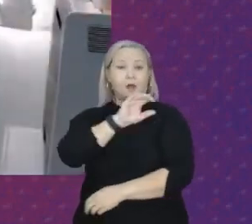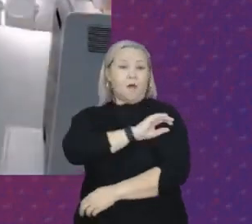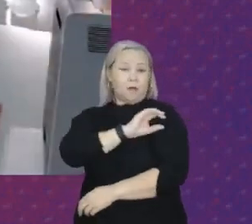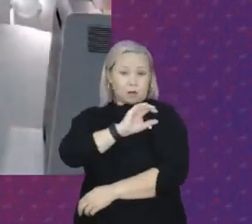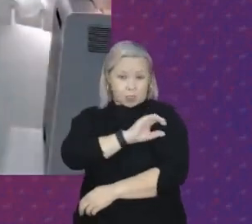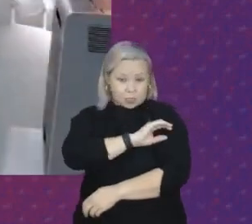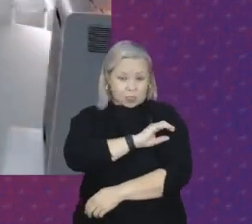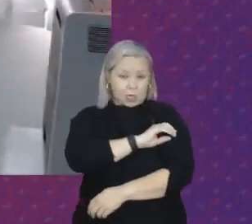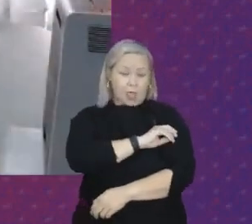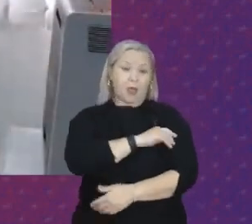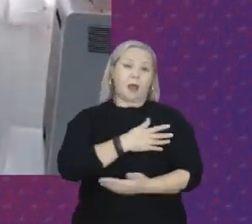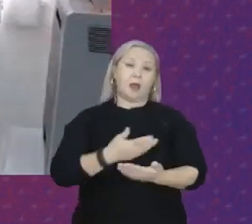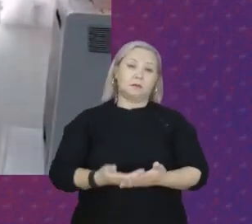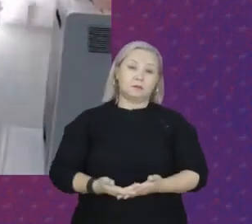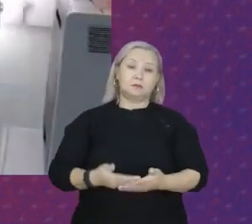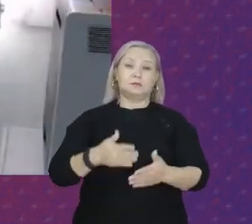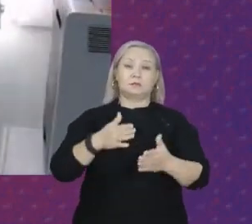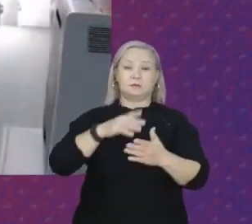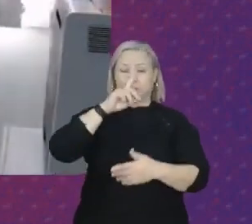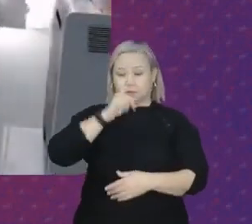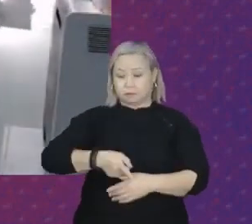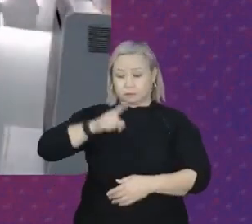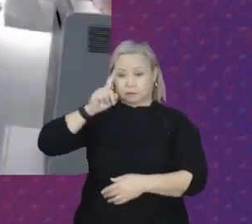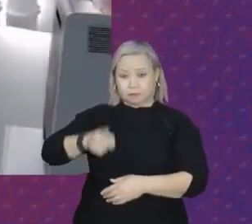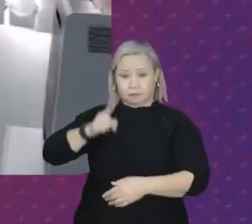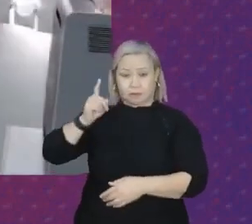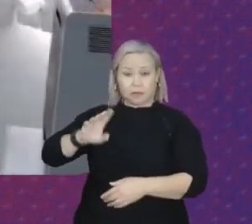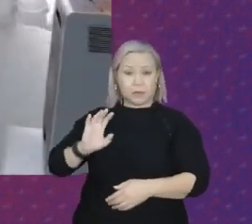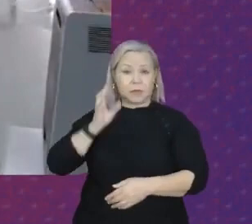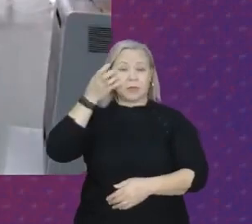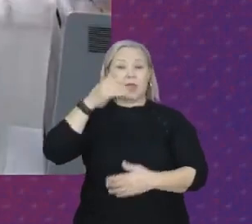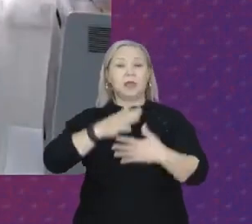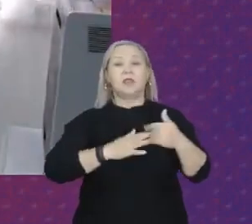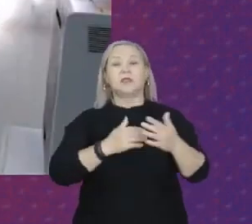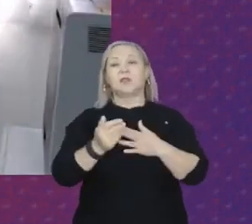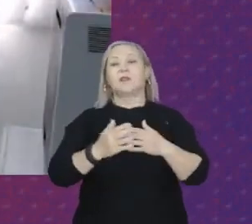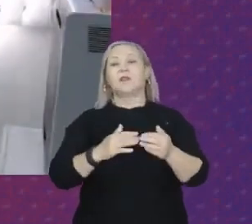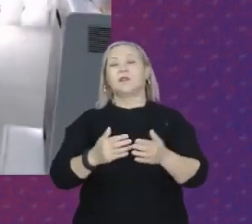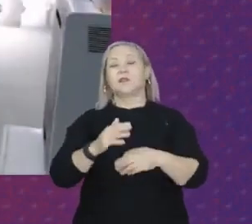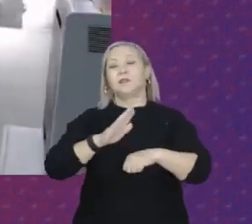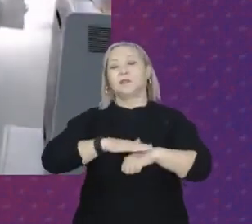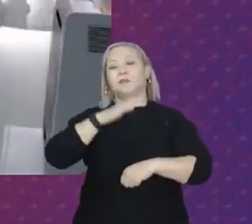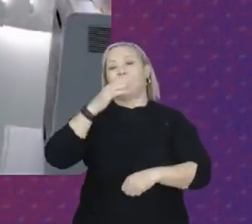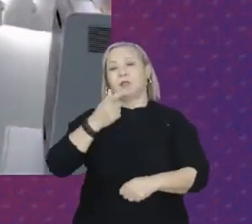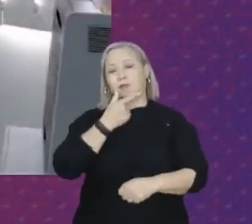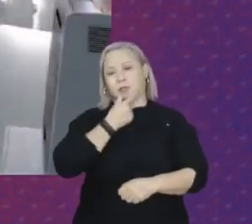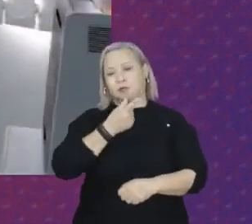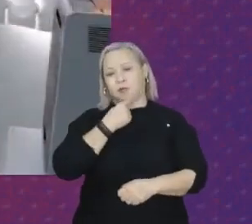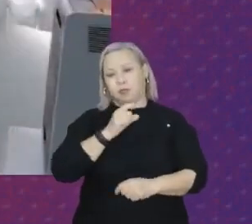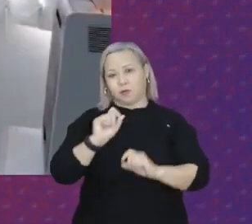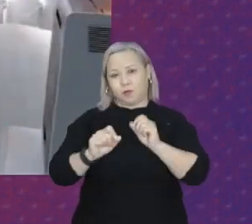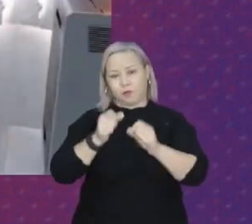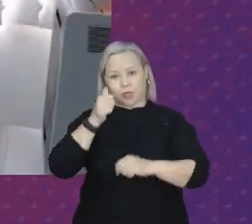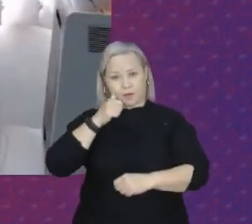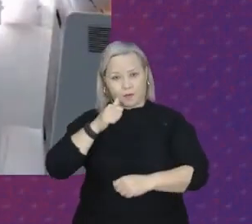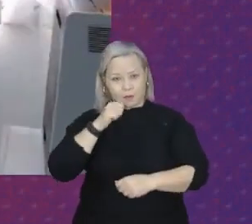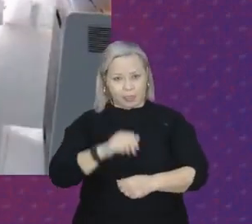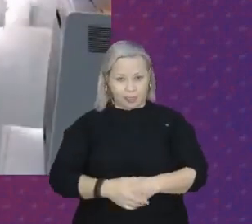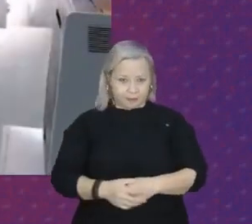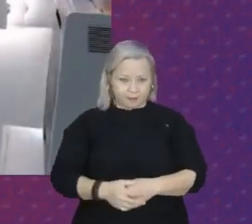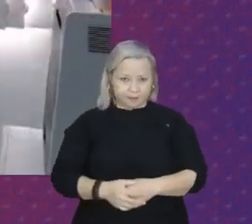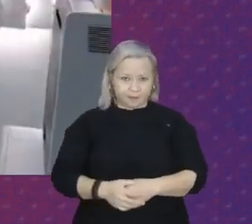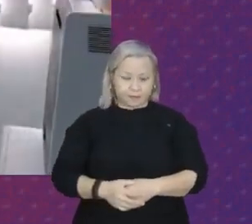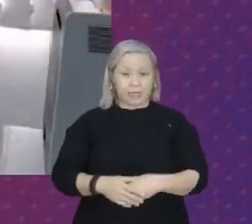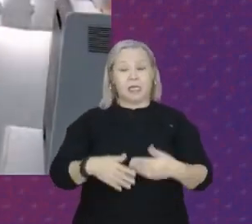coordenar, deliberar, decidir, são ações essencialmente masculinas, as quais as mulheres